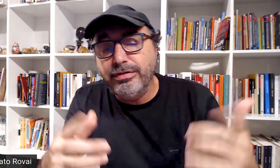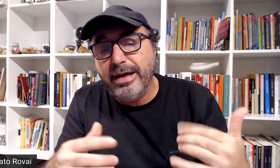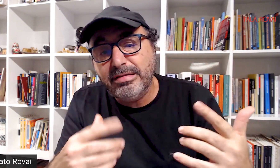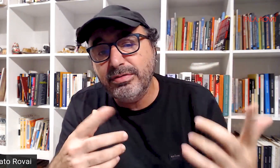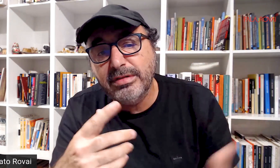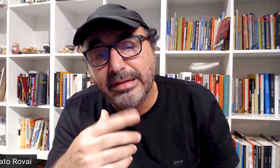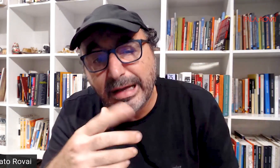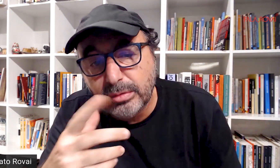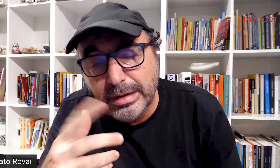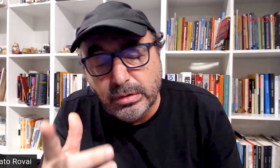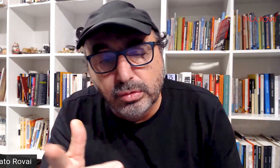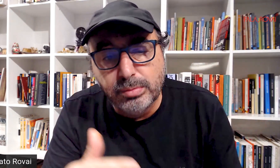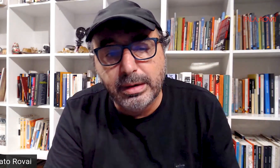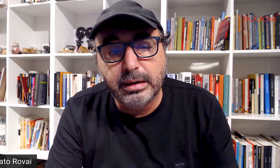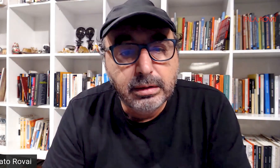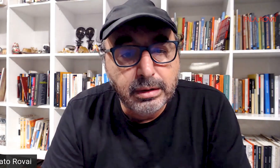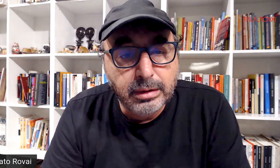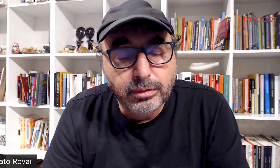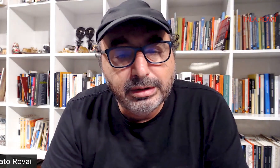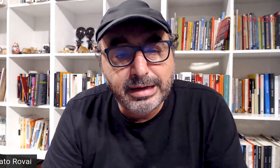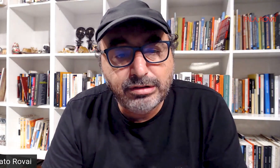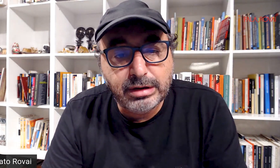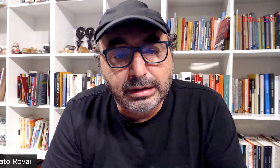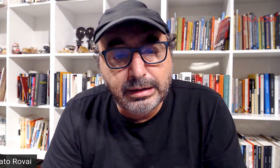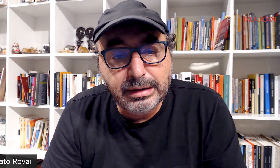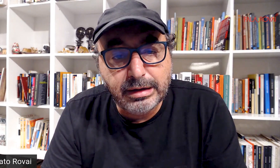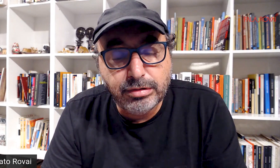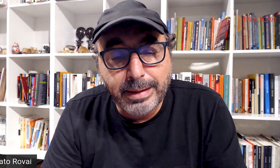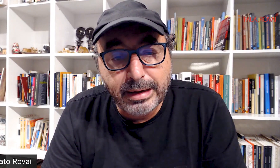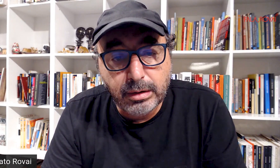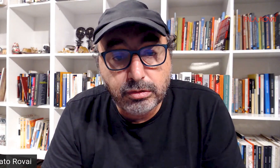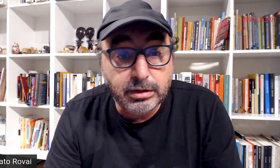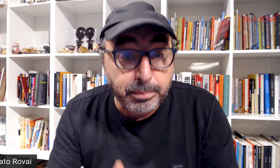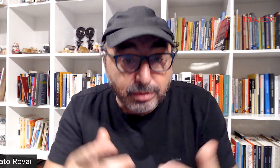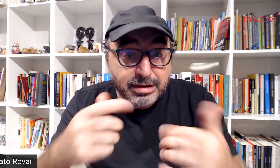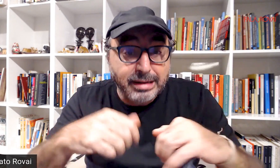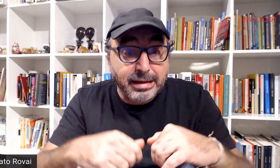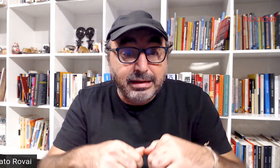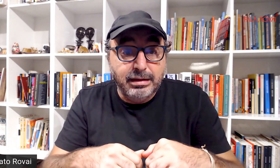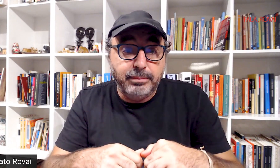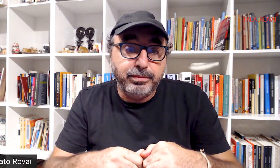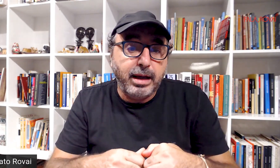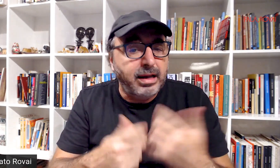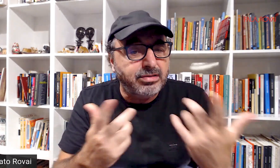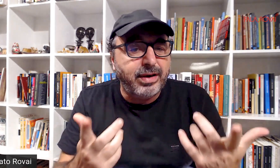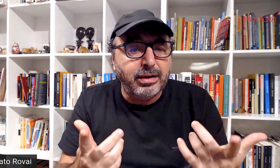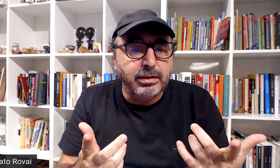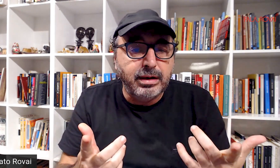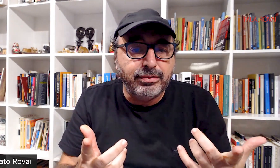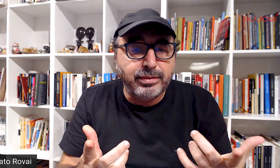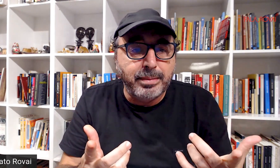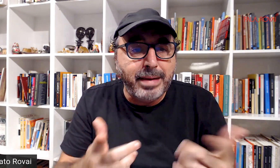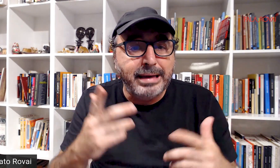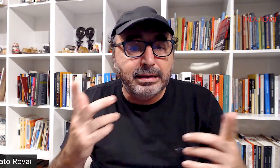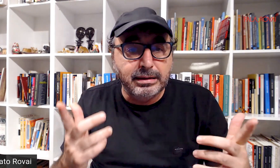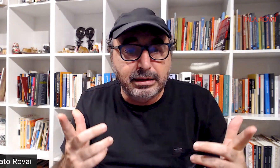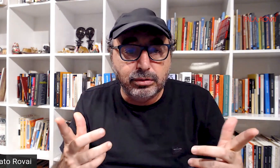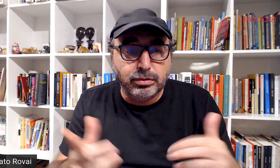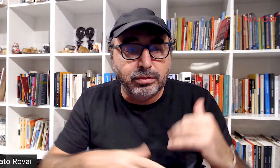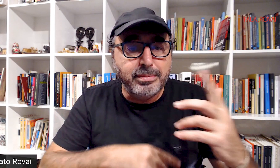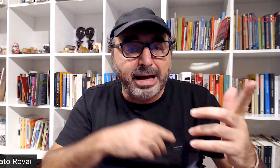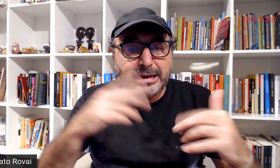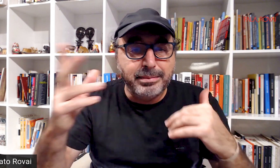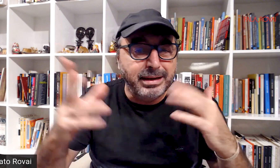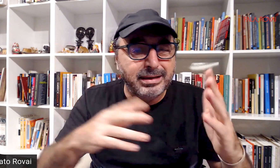nunca tivesse digitado nenhuma unidade clínica de Manaus e depois ela tá ali aliás fala olha é